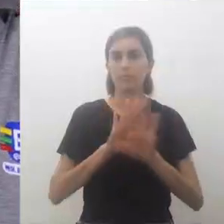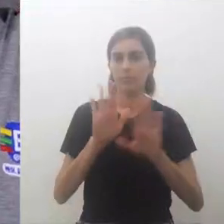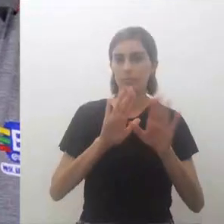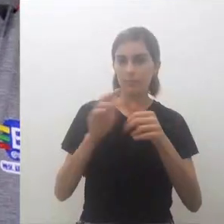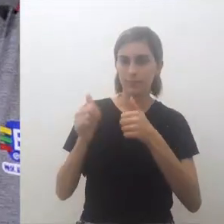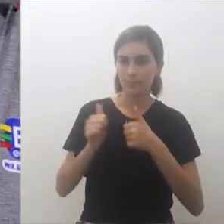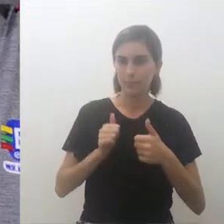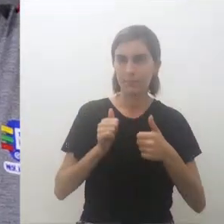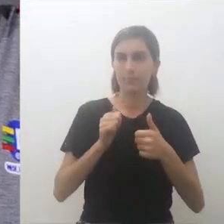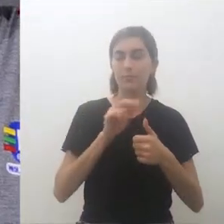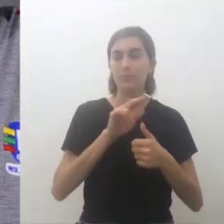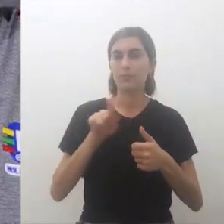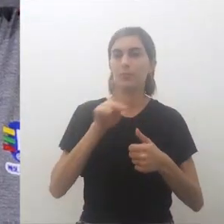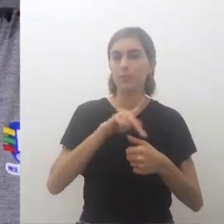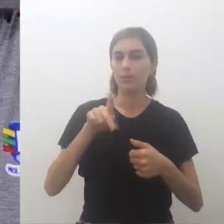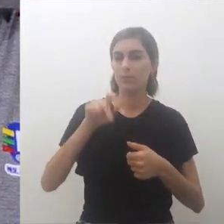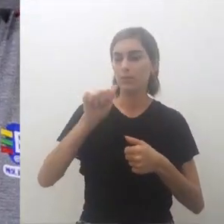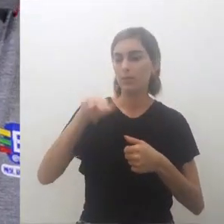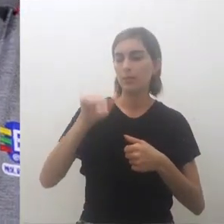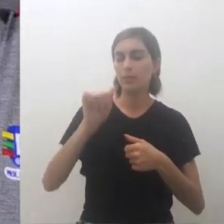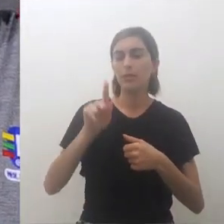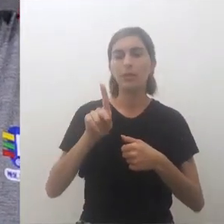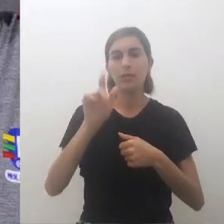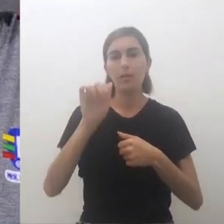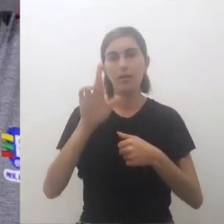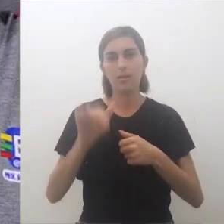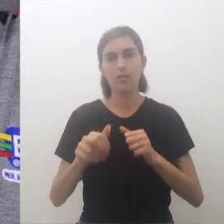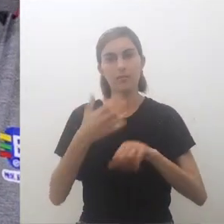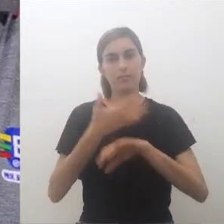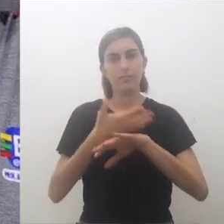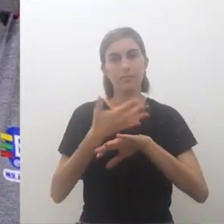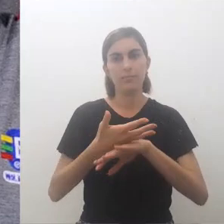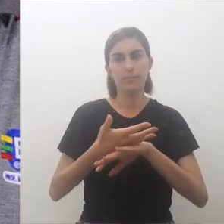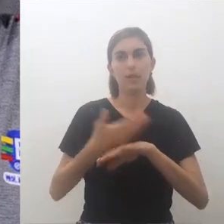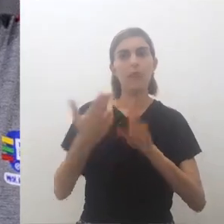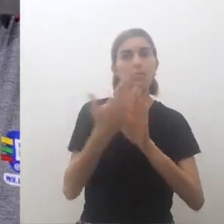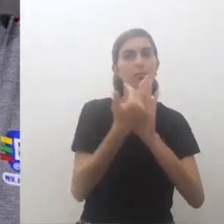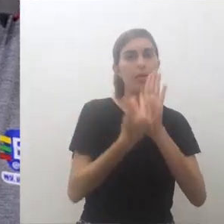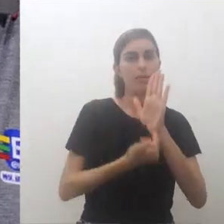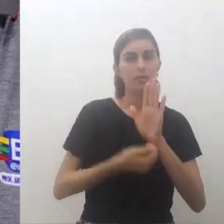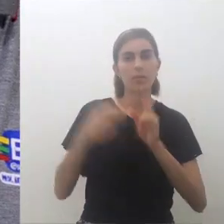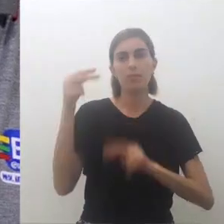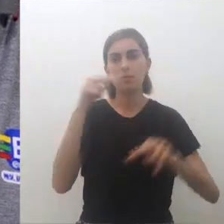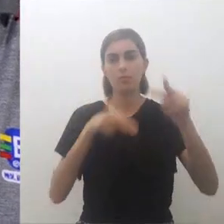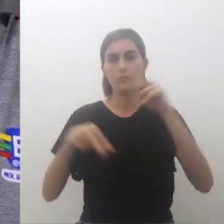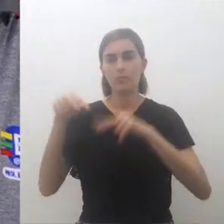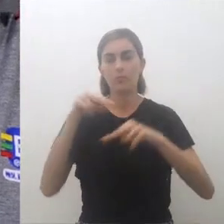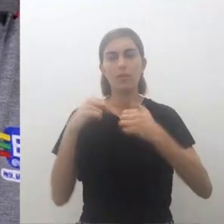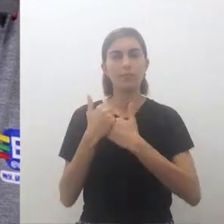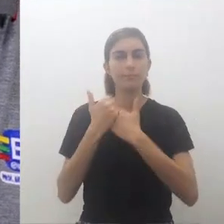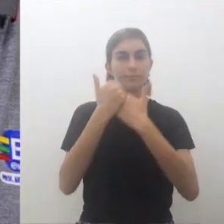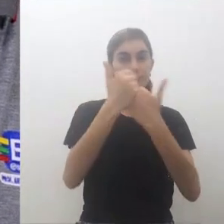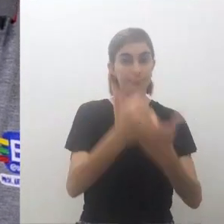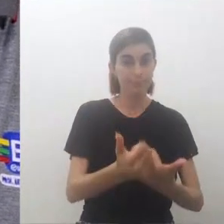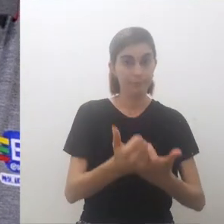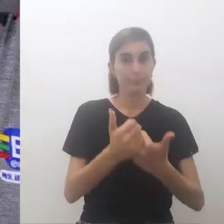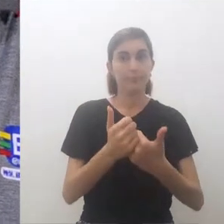Olá, sou a professora Ana Carla, estamos na disciplina de Desenho, de Observação e Representação.